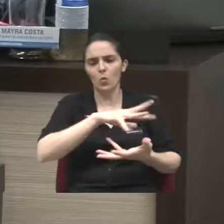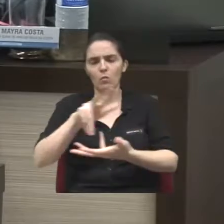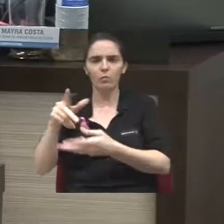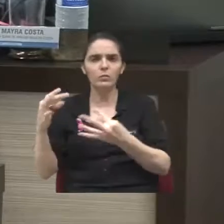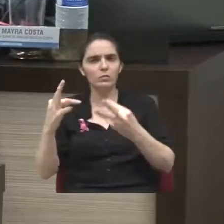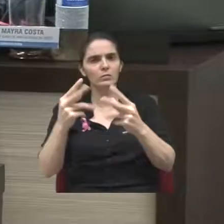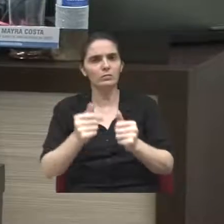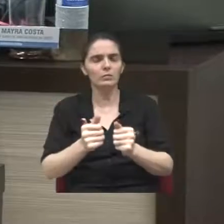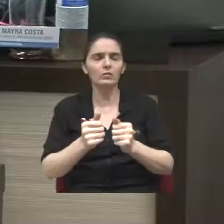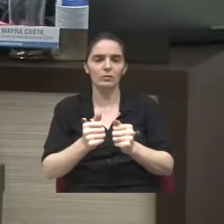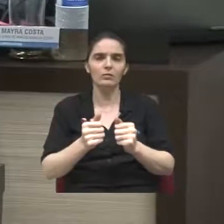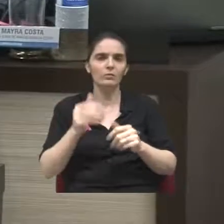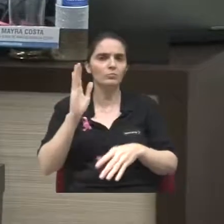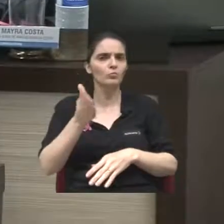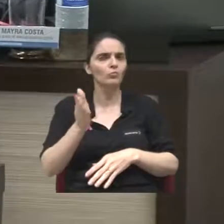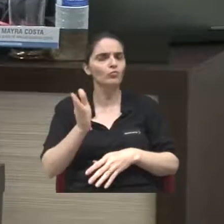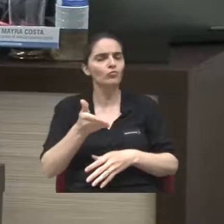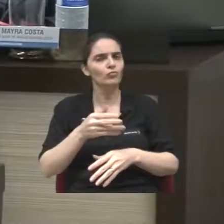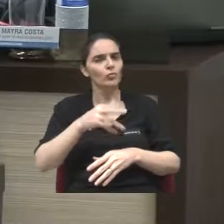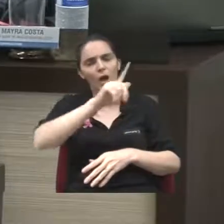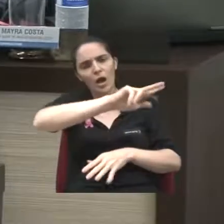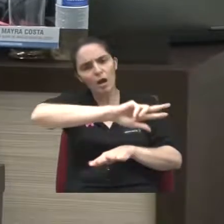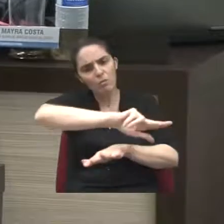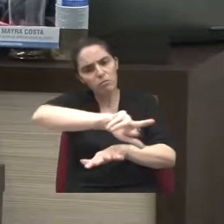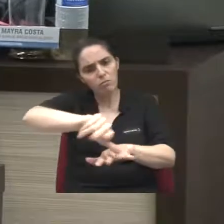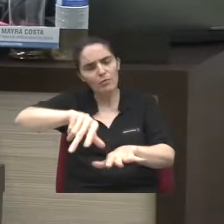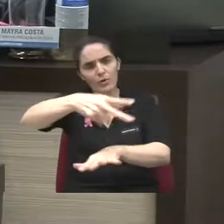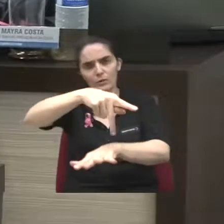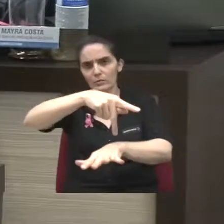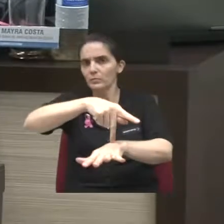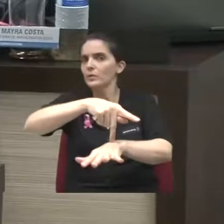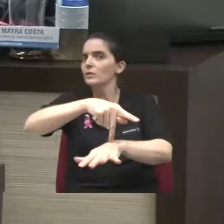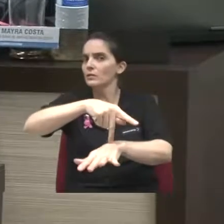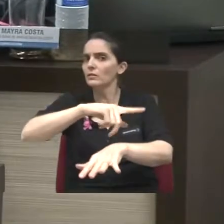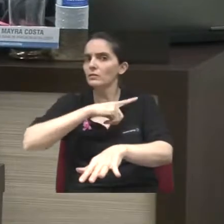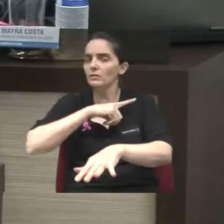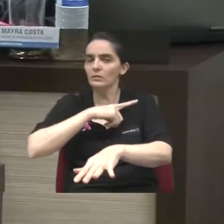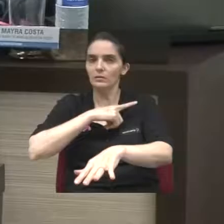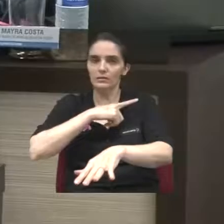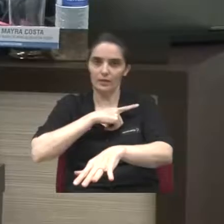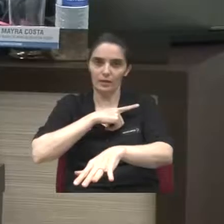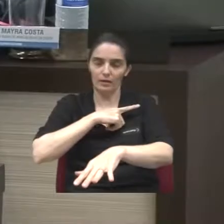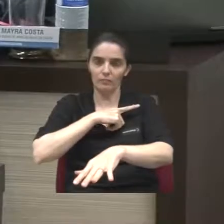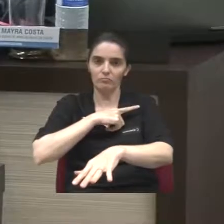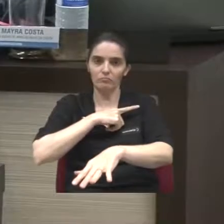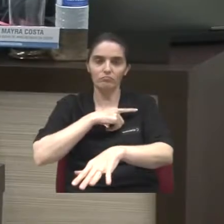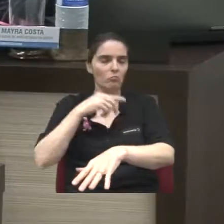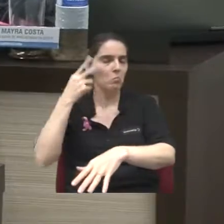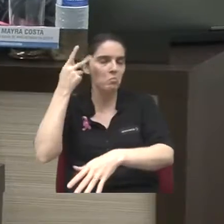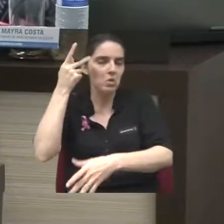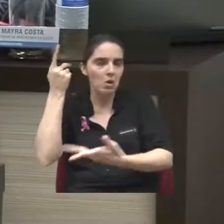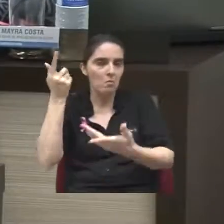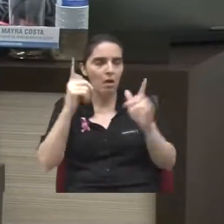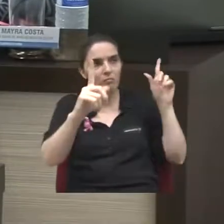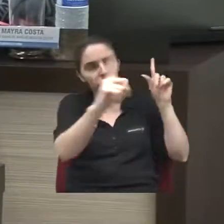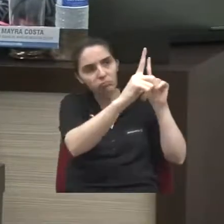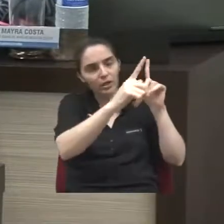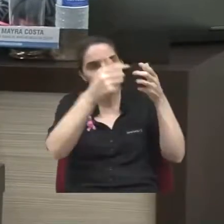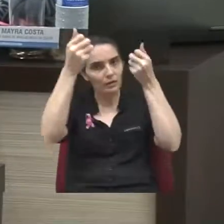em vários países, onde é comum encontrarmos cartazes com estas